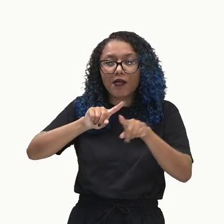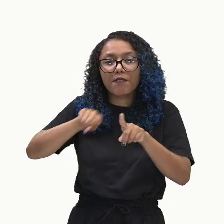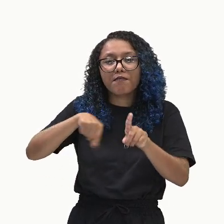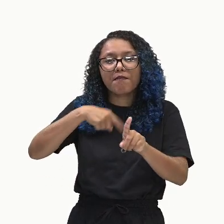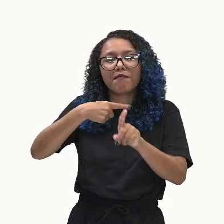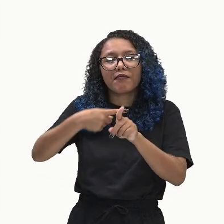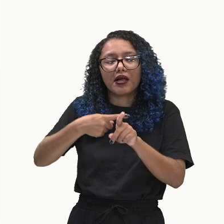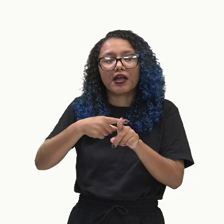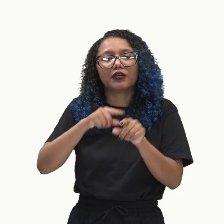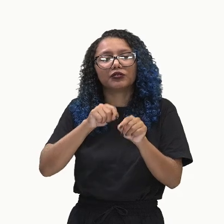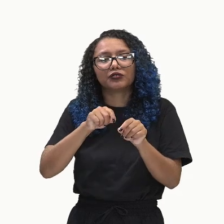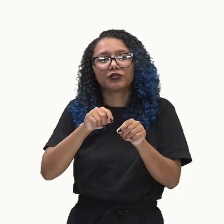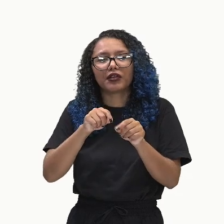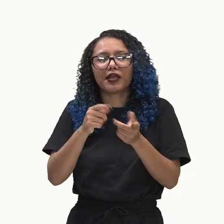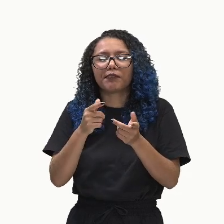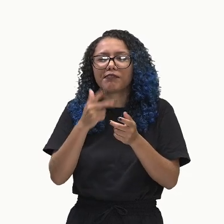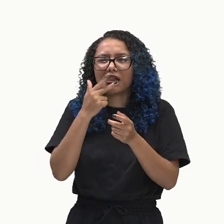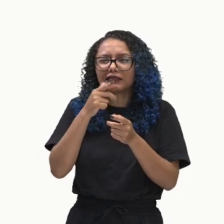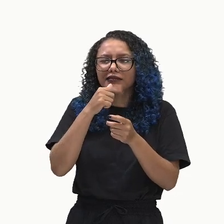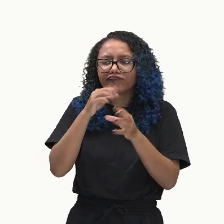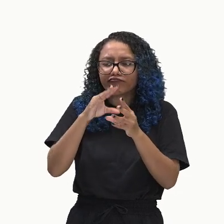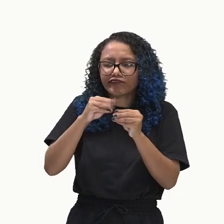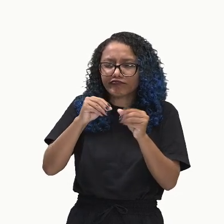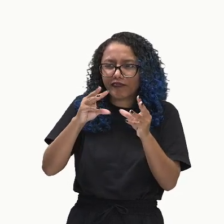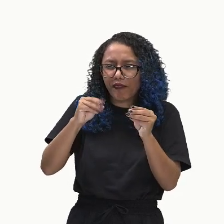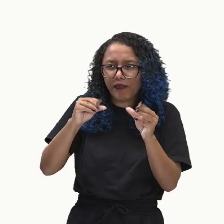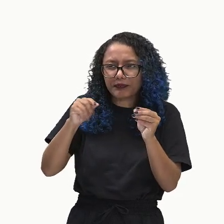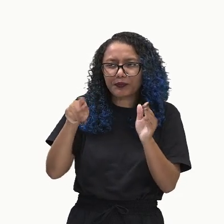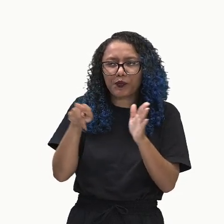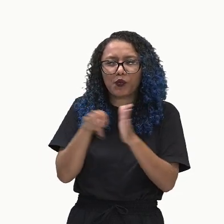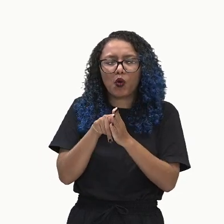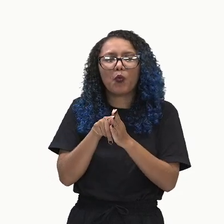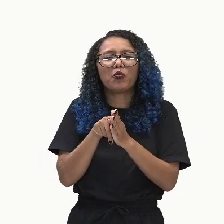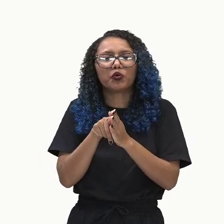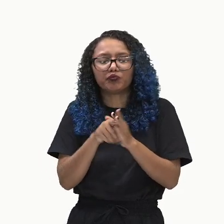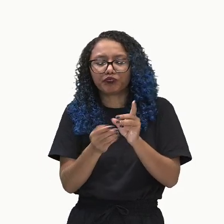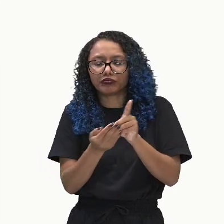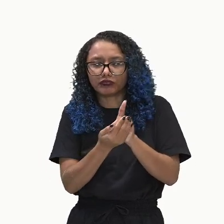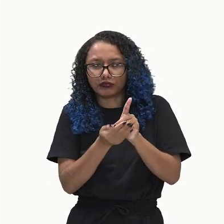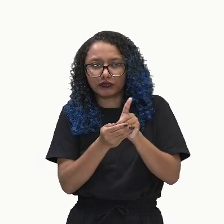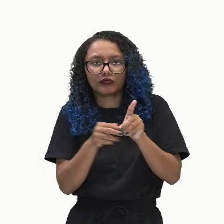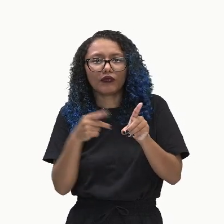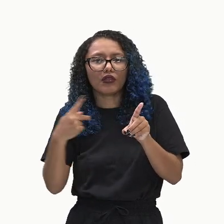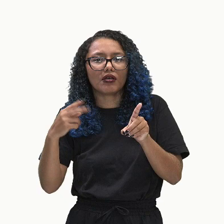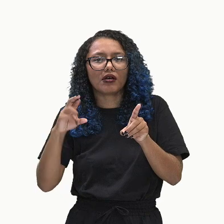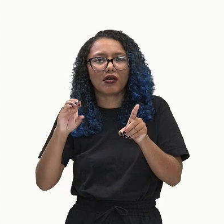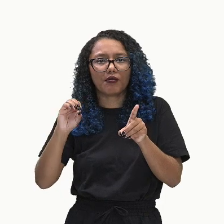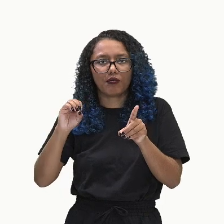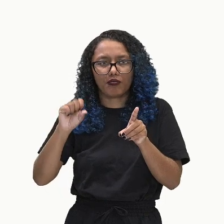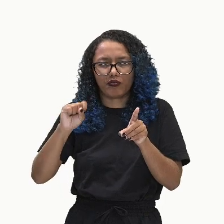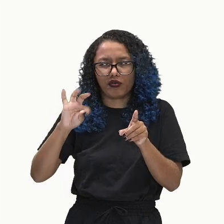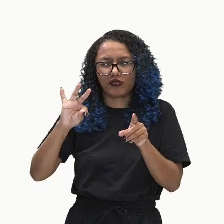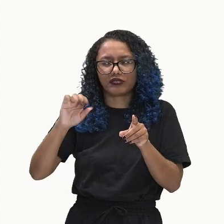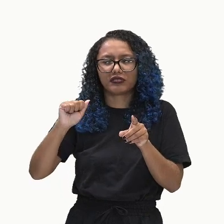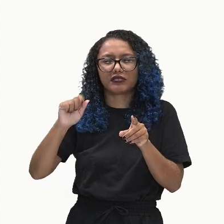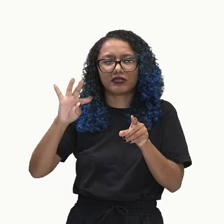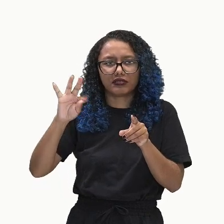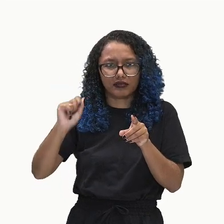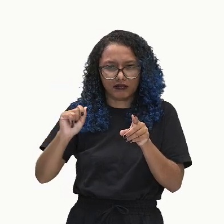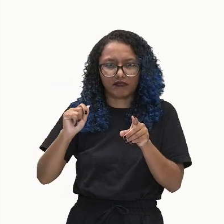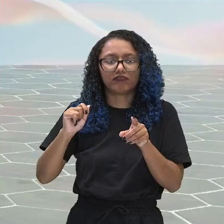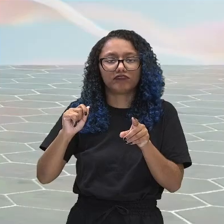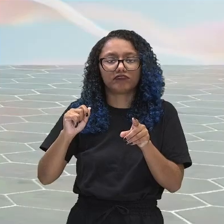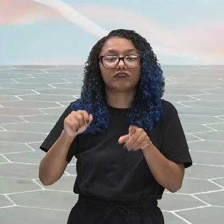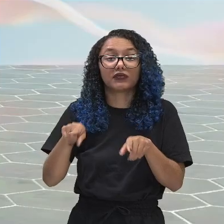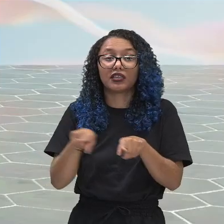glândulas ali da próstata, tá? E das glândulas seminais e das glândulas